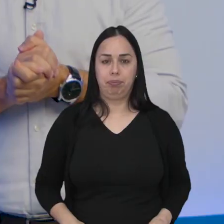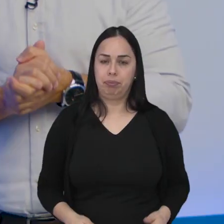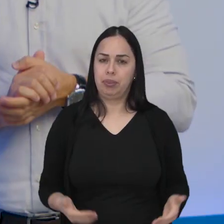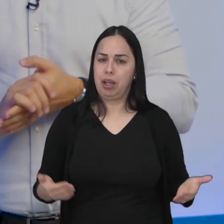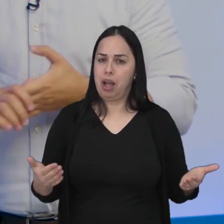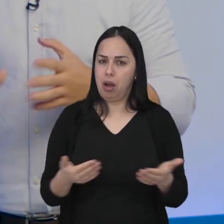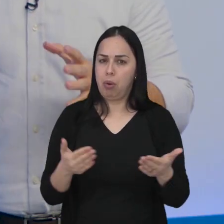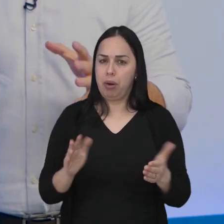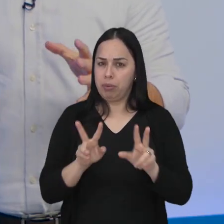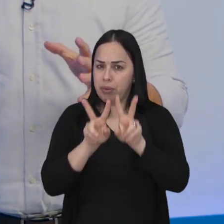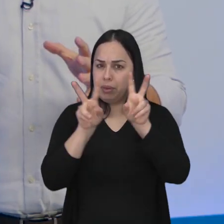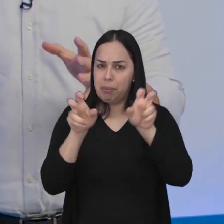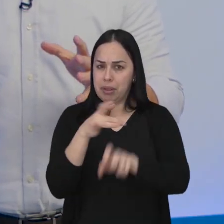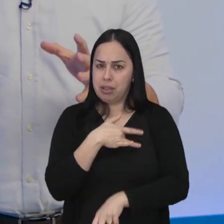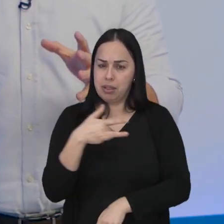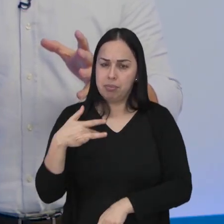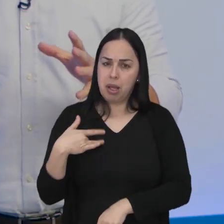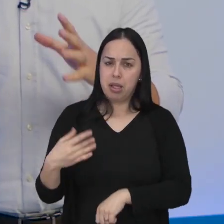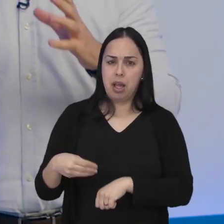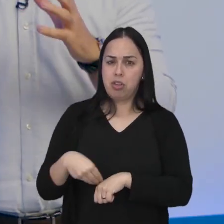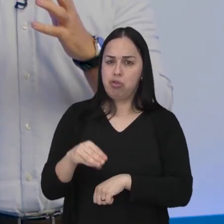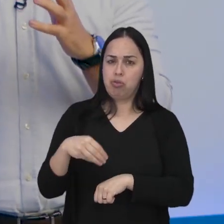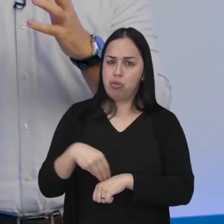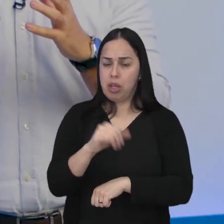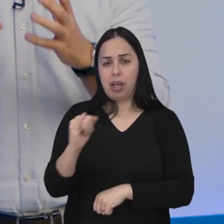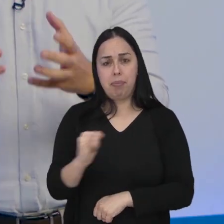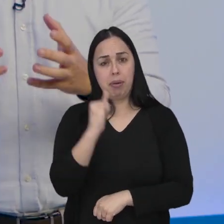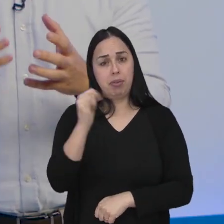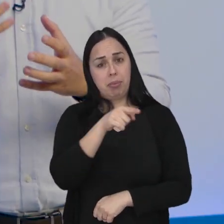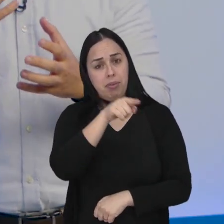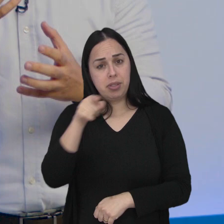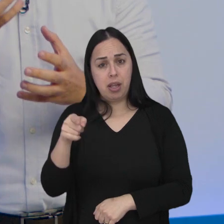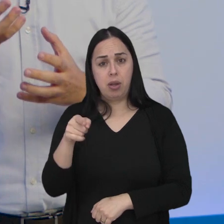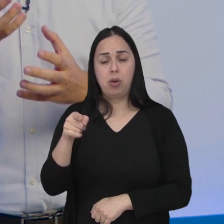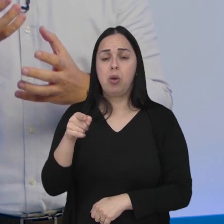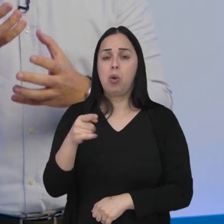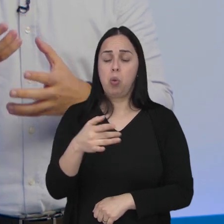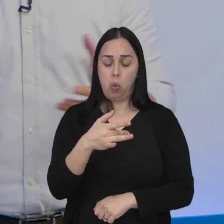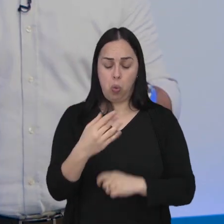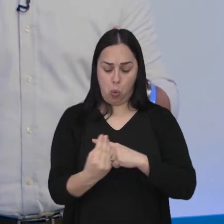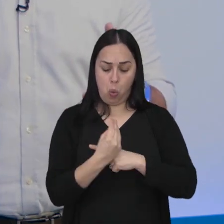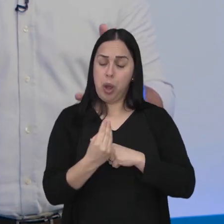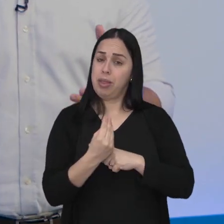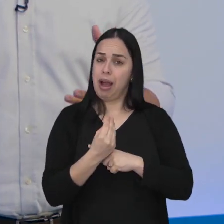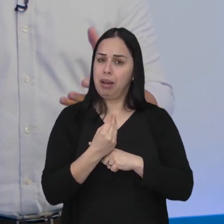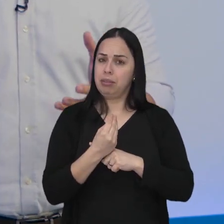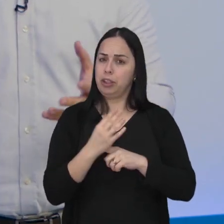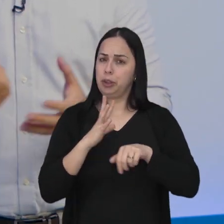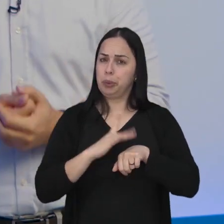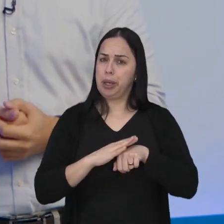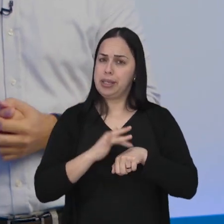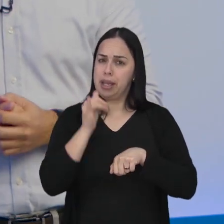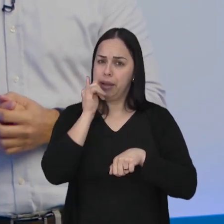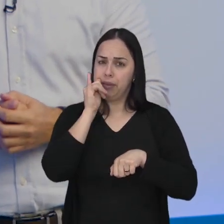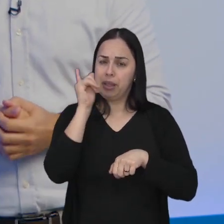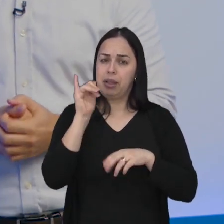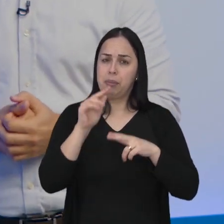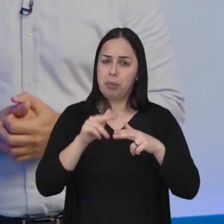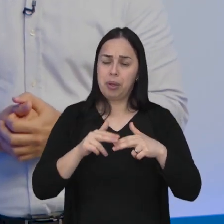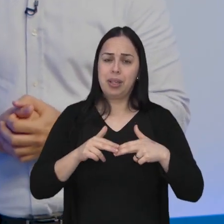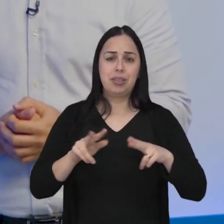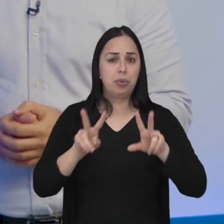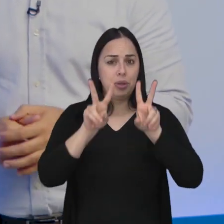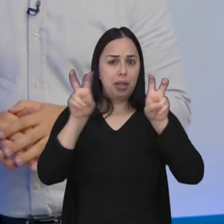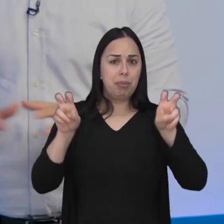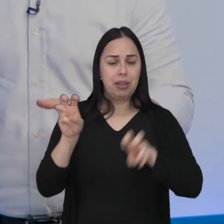animais. E vamos para o tema da saúde, te ajudar com dicas importantes para você cuidar do seu bem-estar e prevenir doenças? Esse